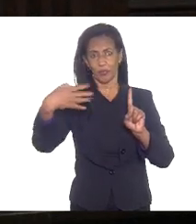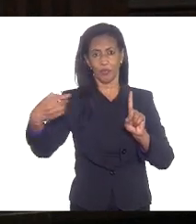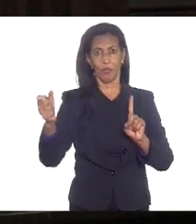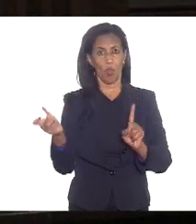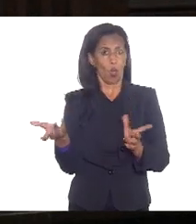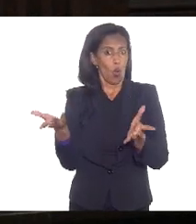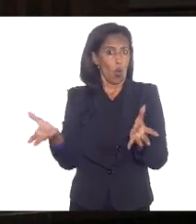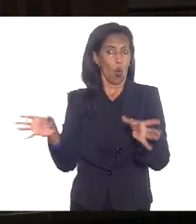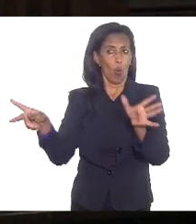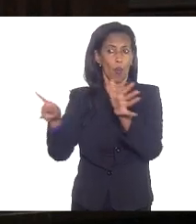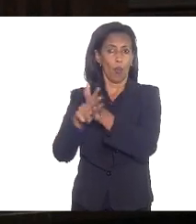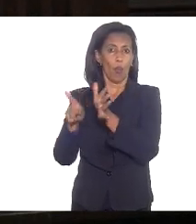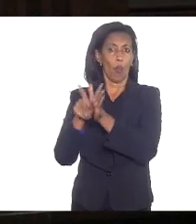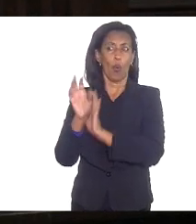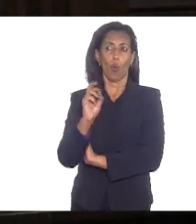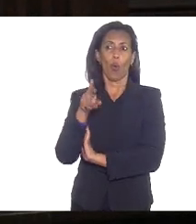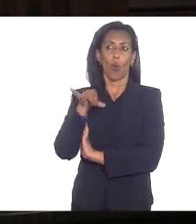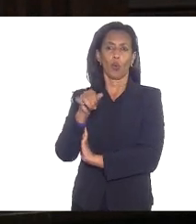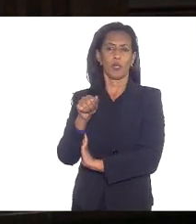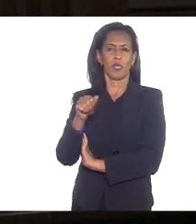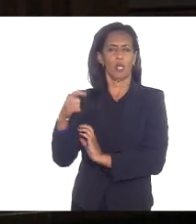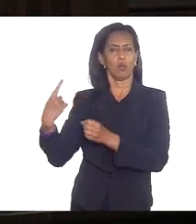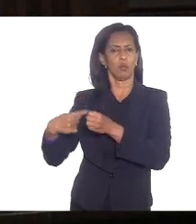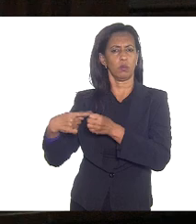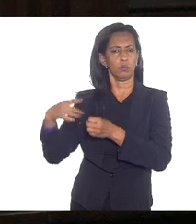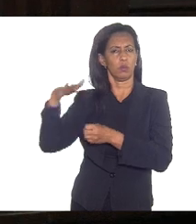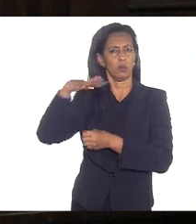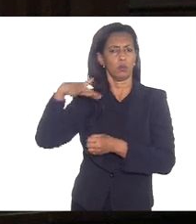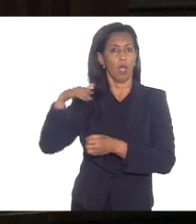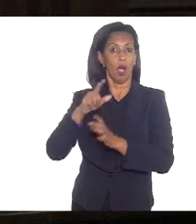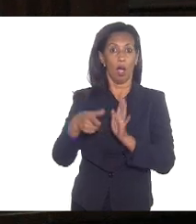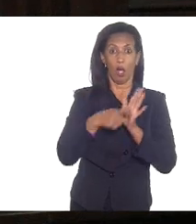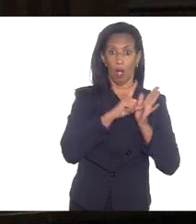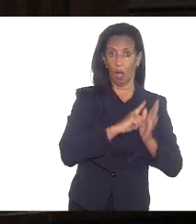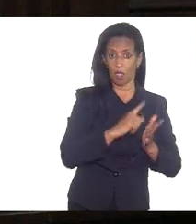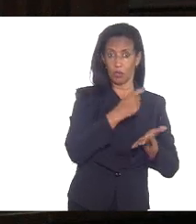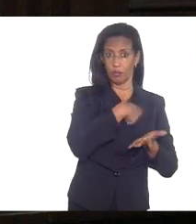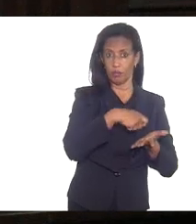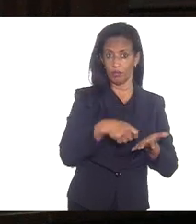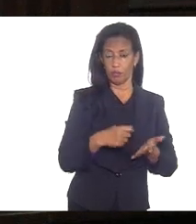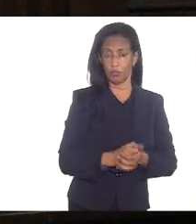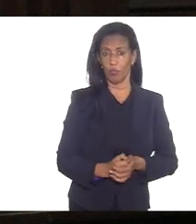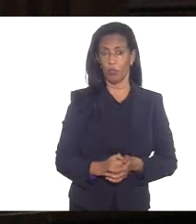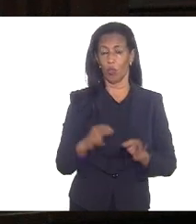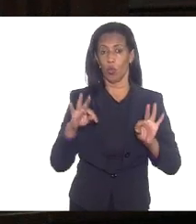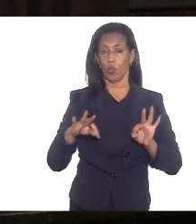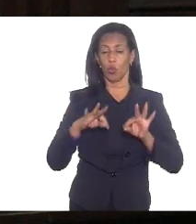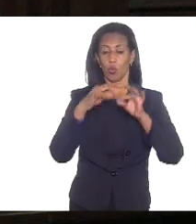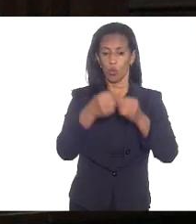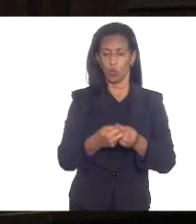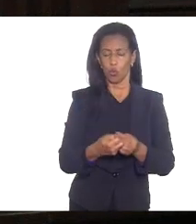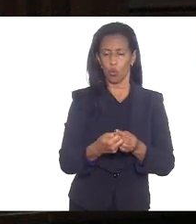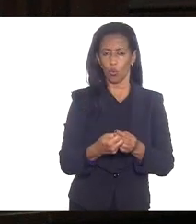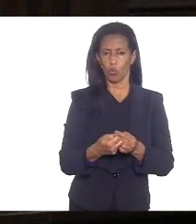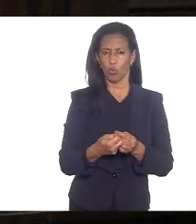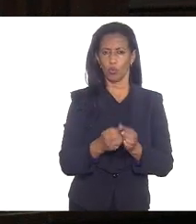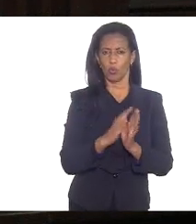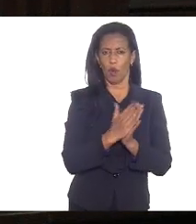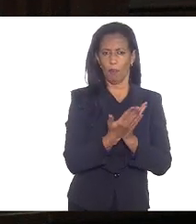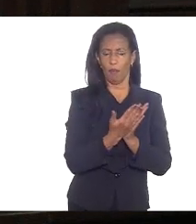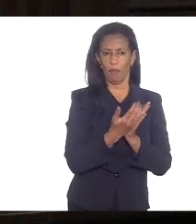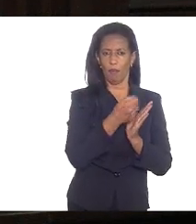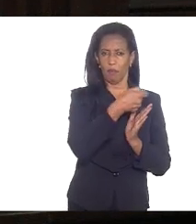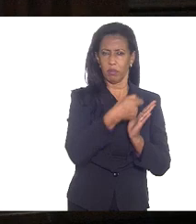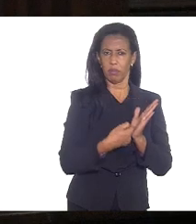conselhos municipais. Antes de transcrever todos os trechos de uma epístola, o